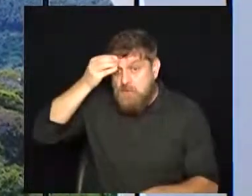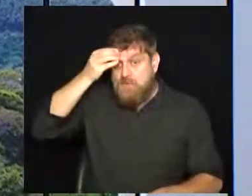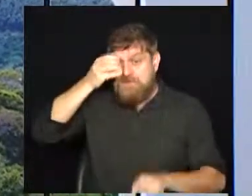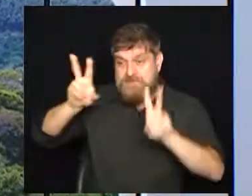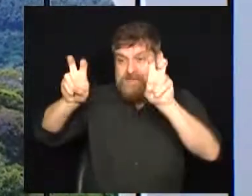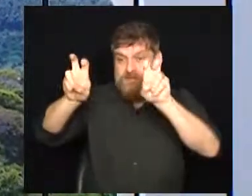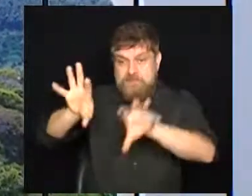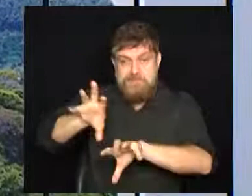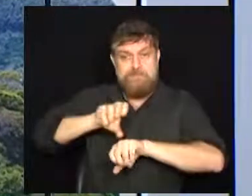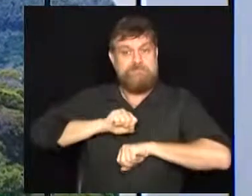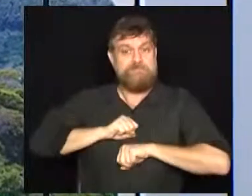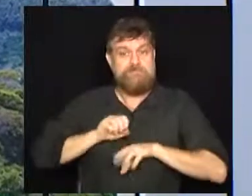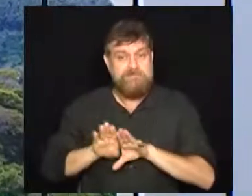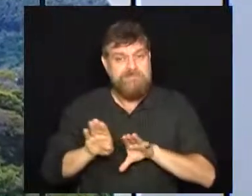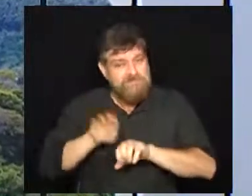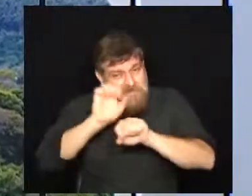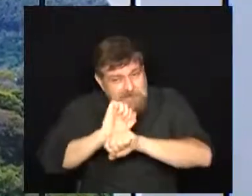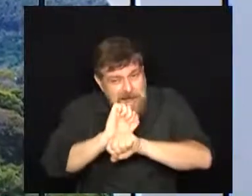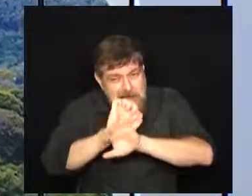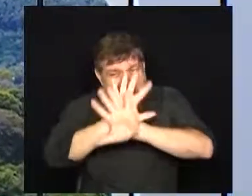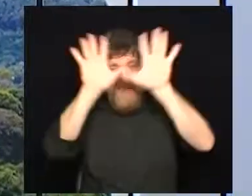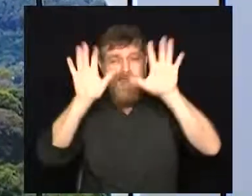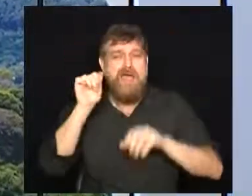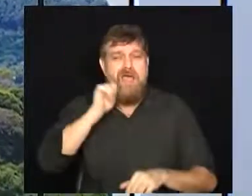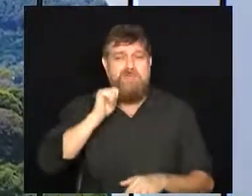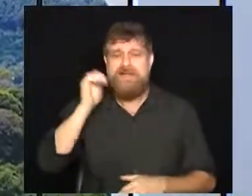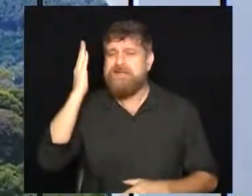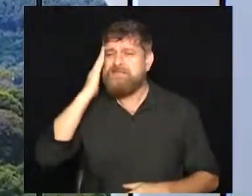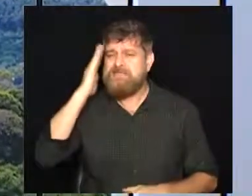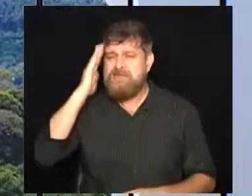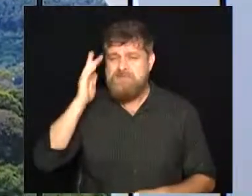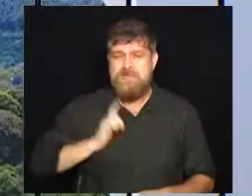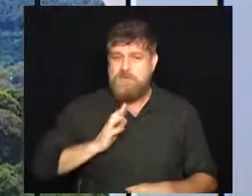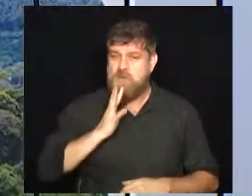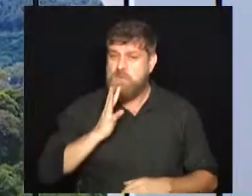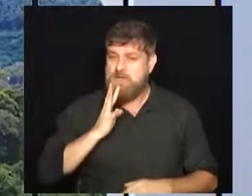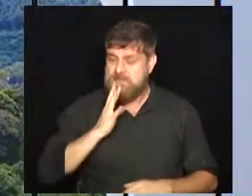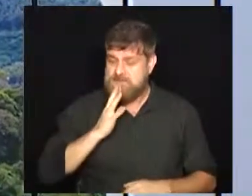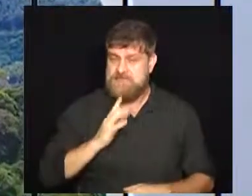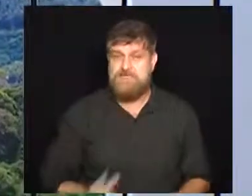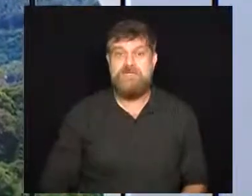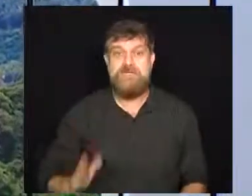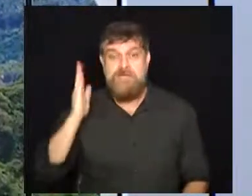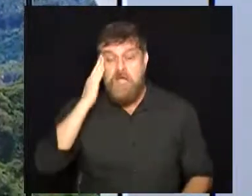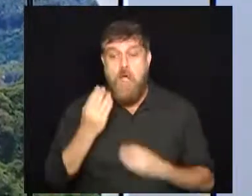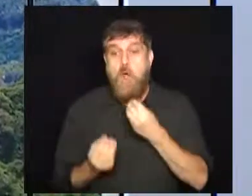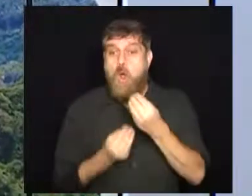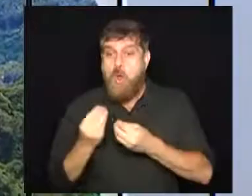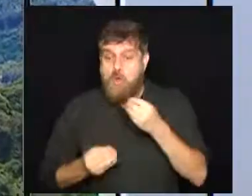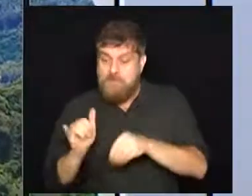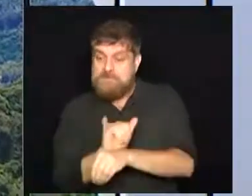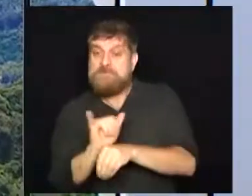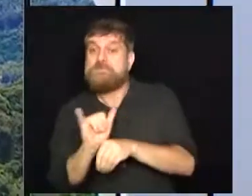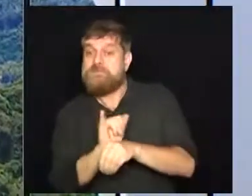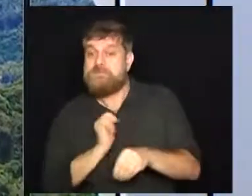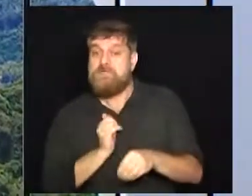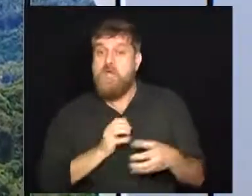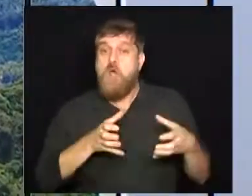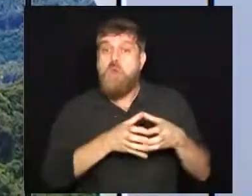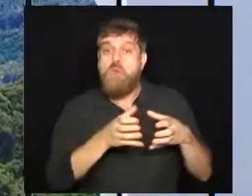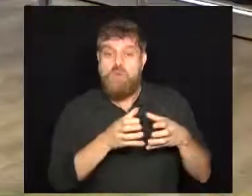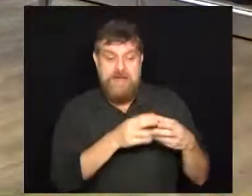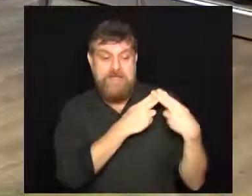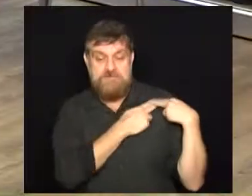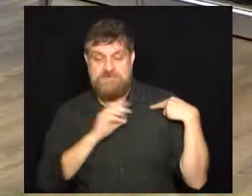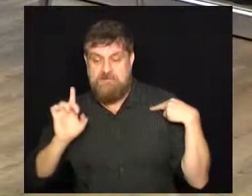temática, mais esclarecimento as mulheres têm, mais conhecimento elas têm e elas sabem quais os órgãos elas podem procurar em caso de